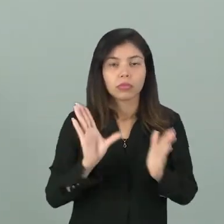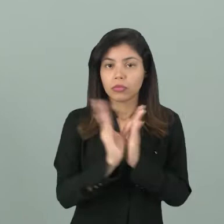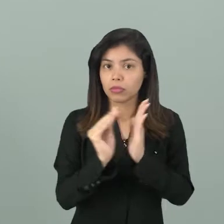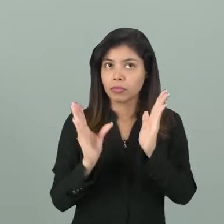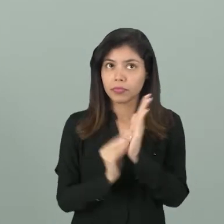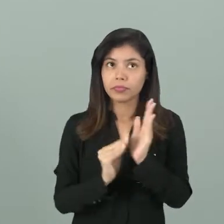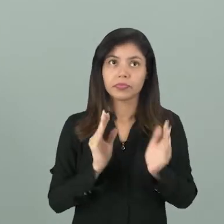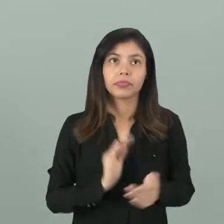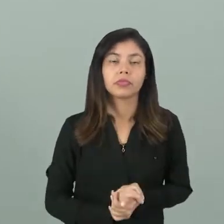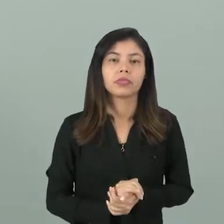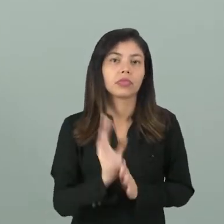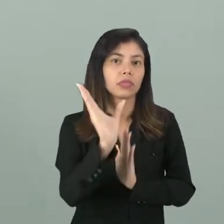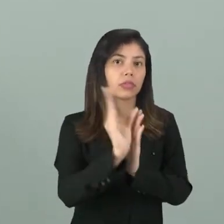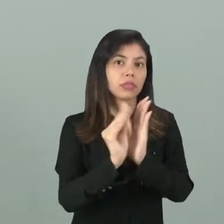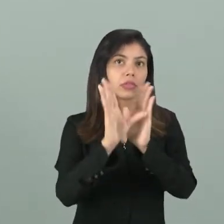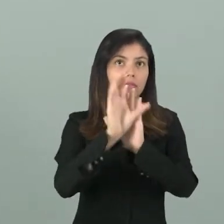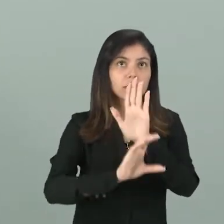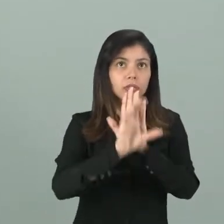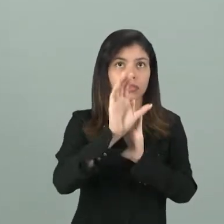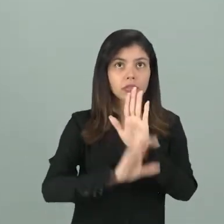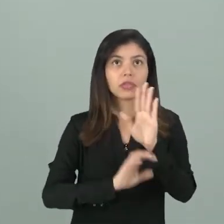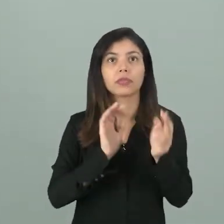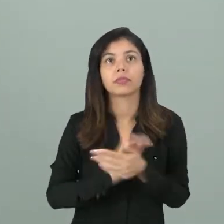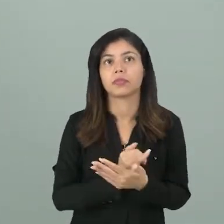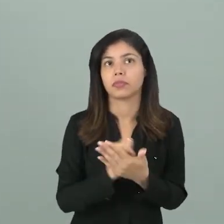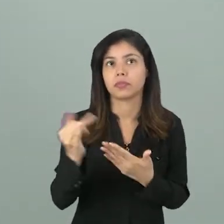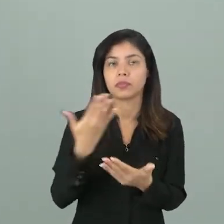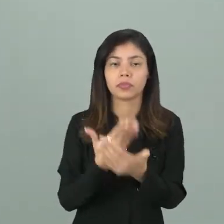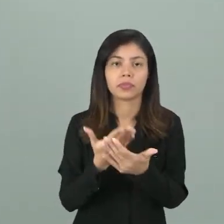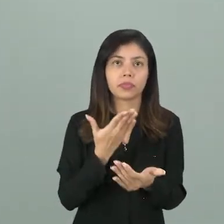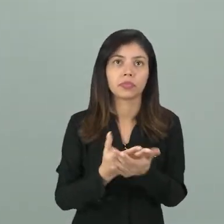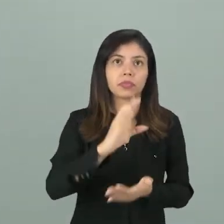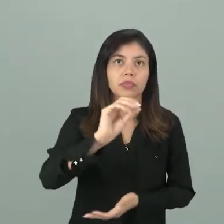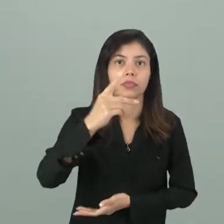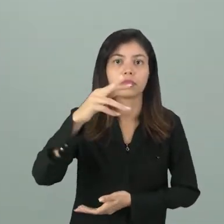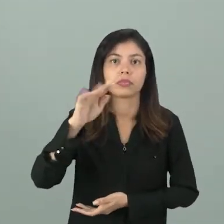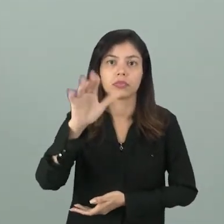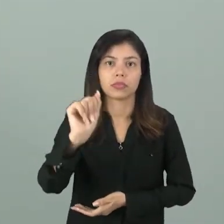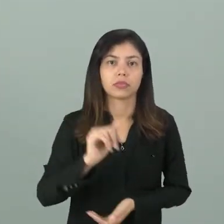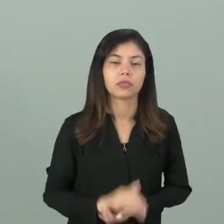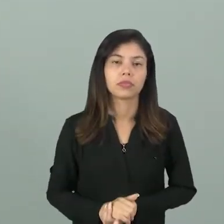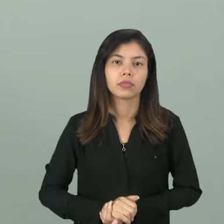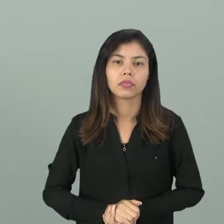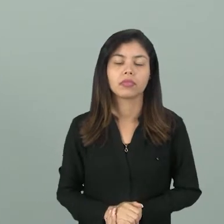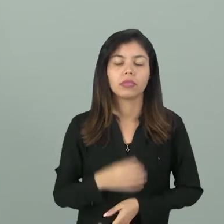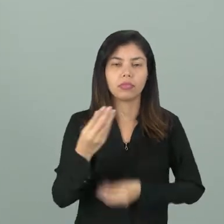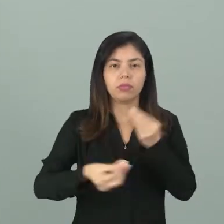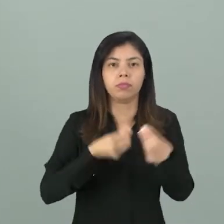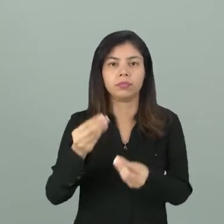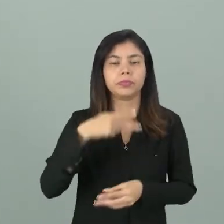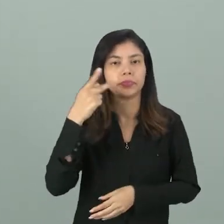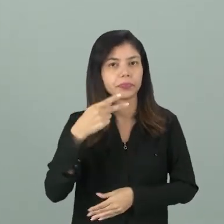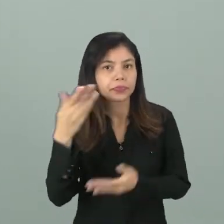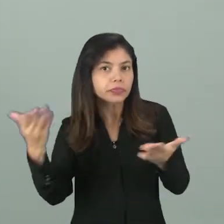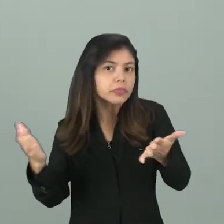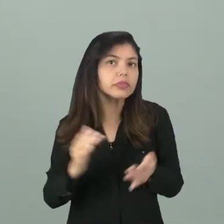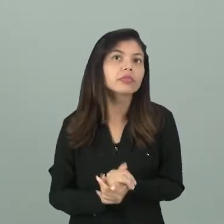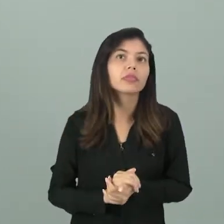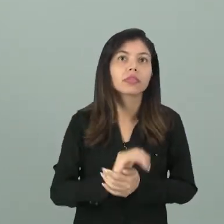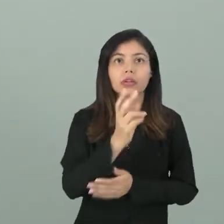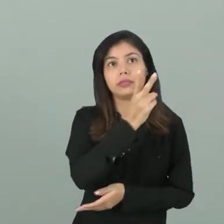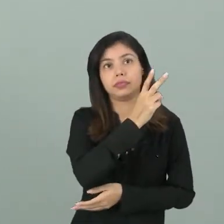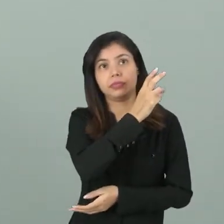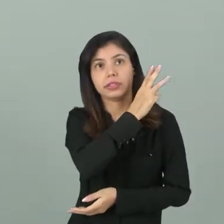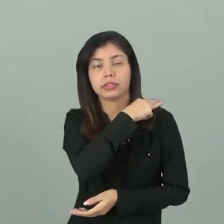vamos para o slide, são os conceitos introdutórios para o estudo da óptica, né? Como eu falei, em conteúdo do